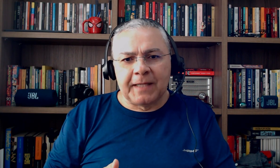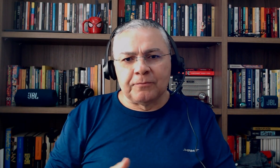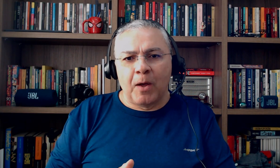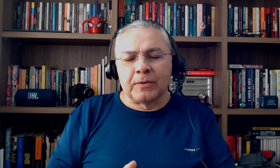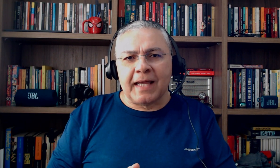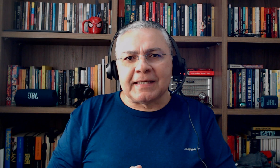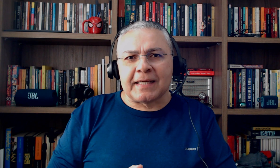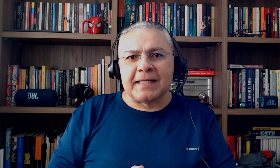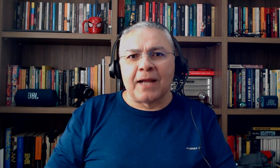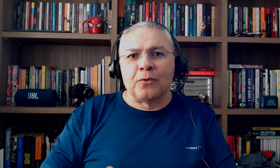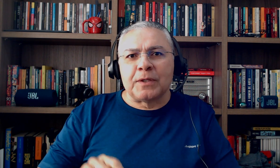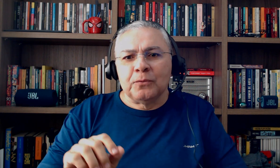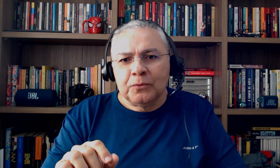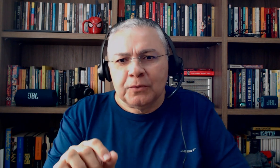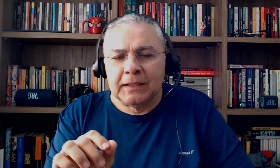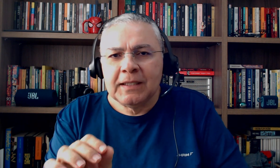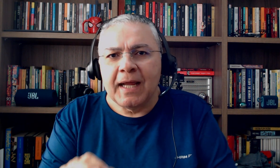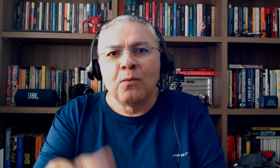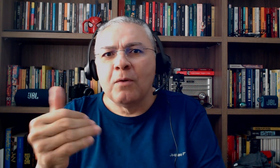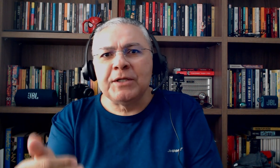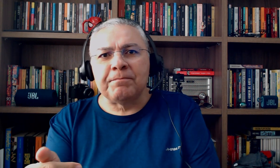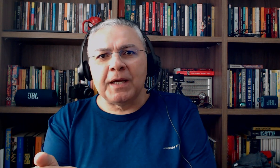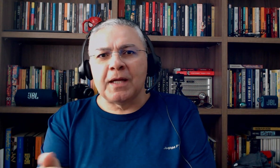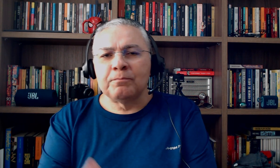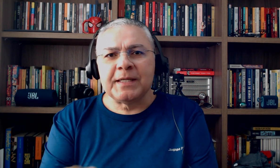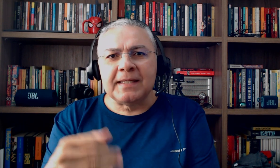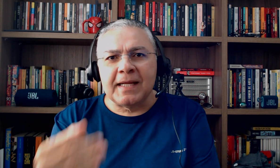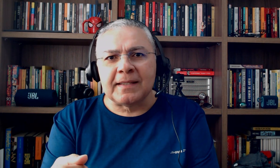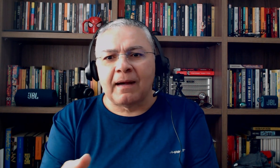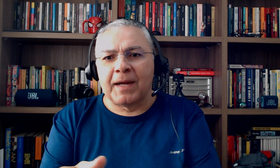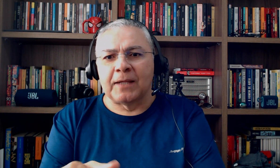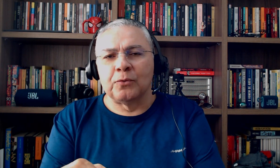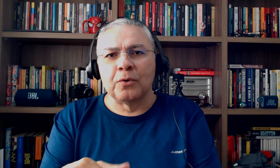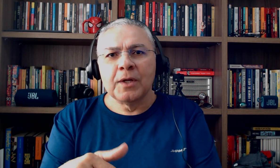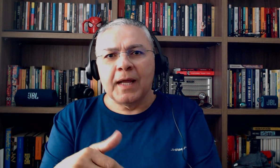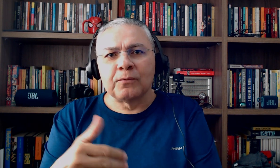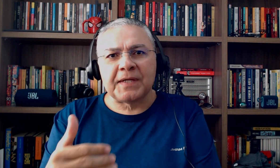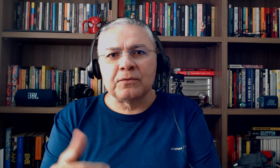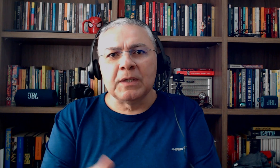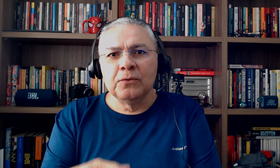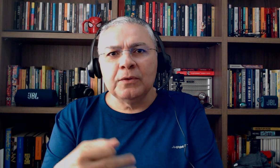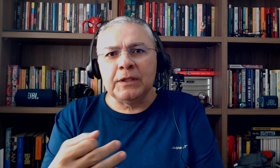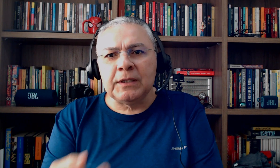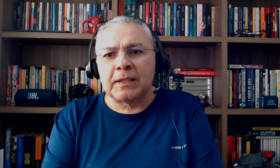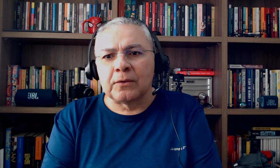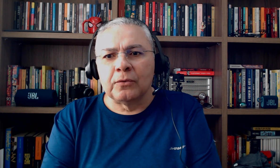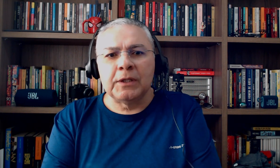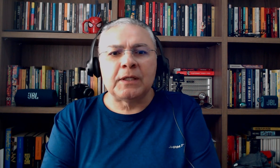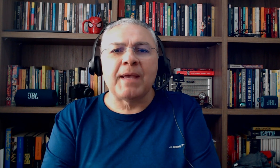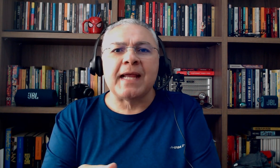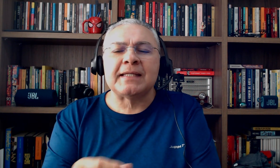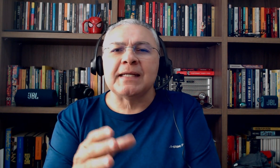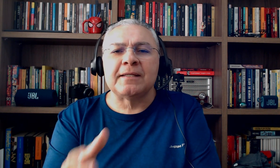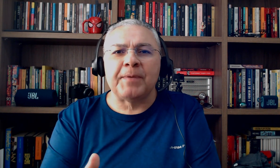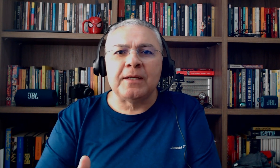o Deputado Paulo Guedes assinalou que o Lula é um homem de bem é um presidente trabalhador é um ser humano íntegro